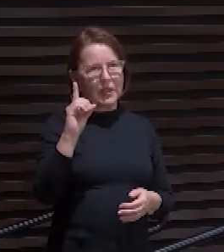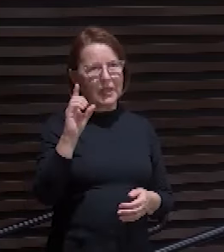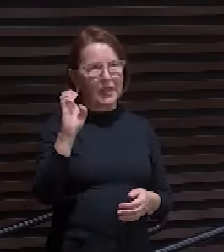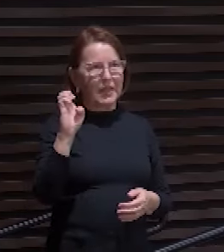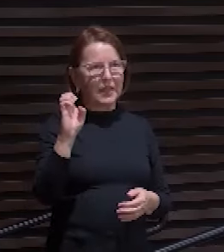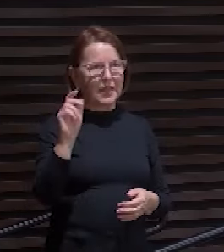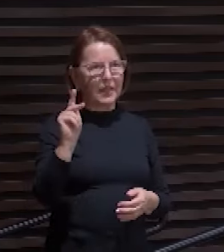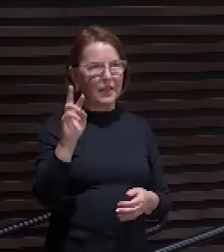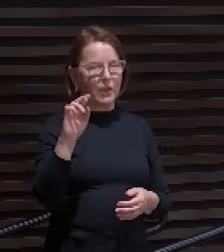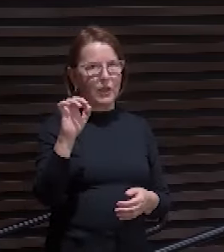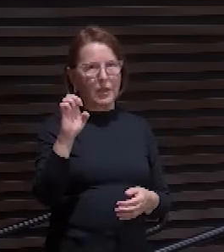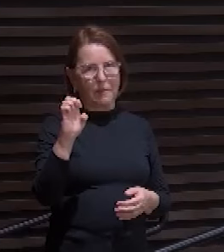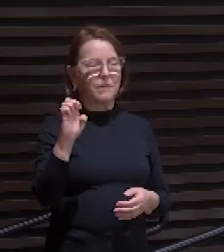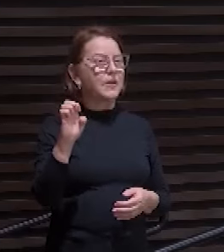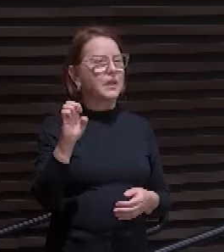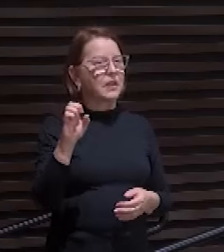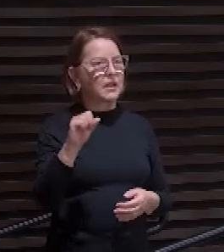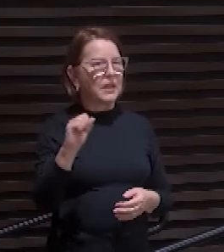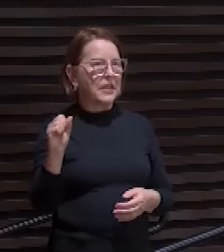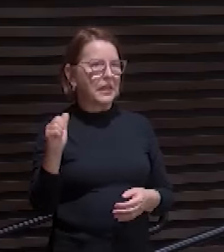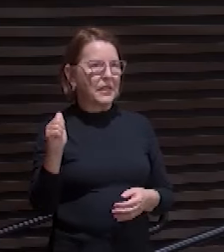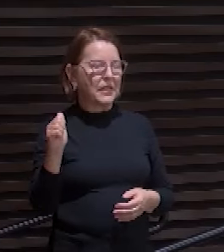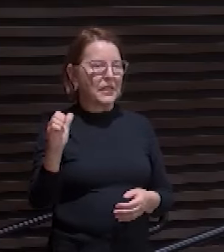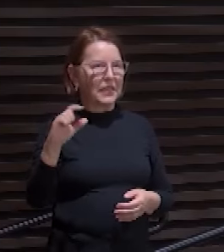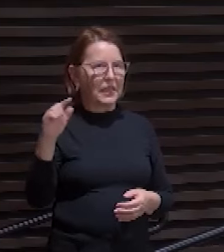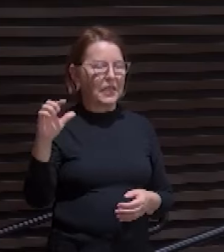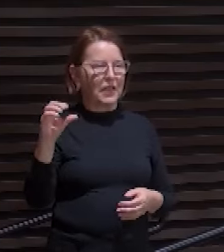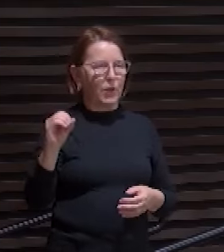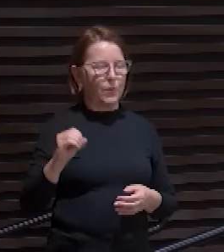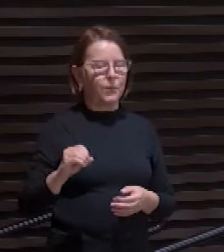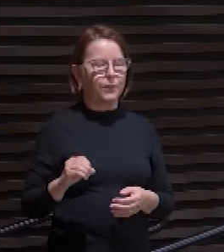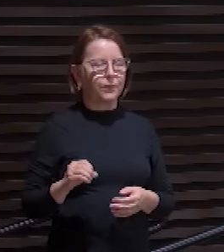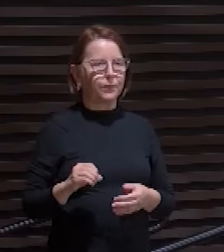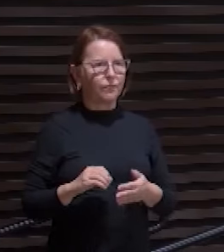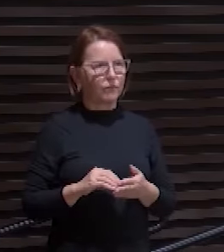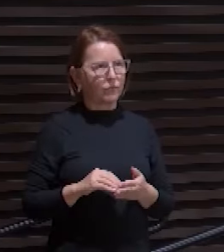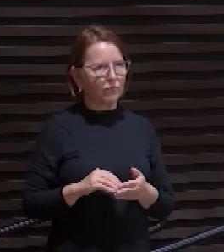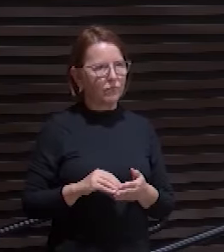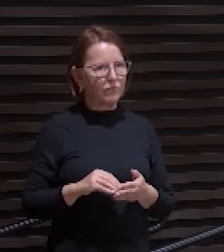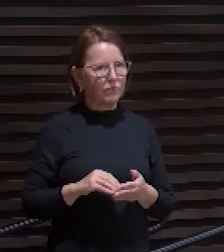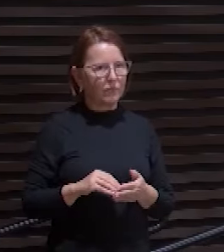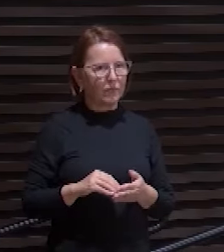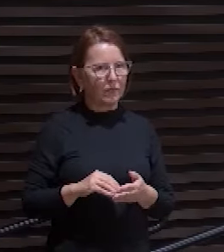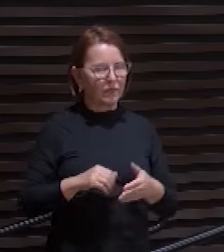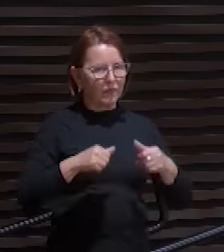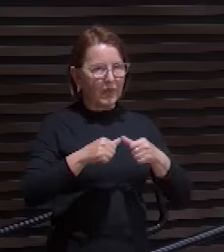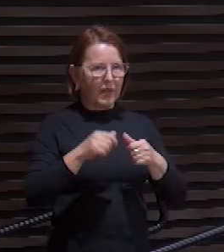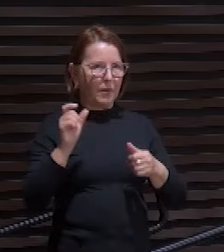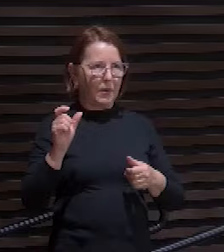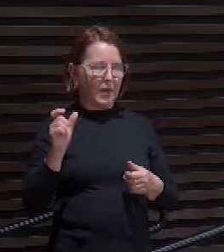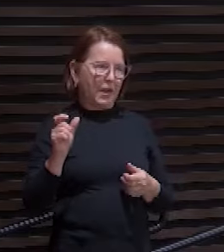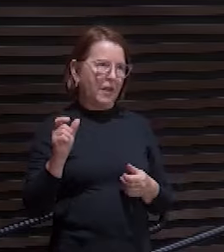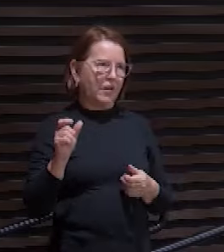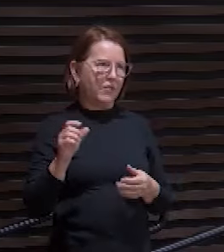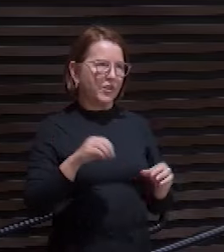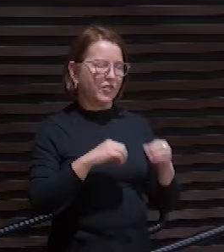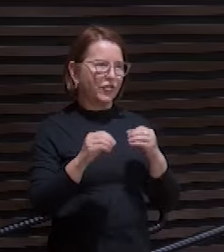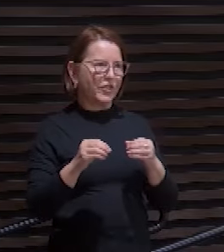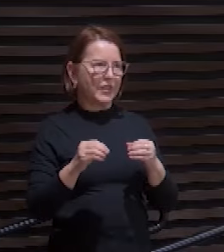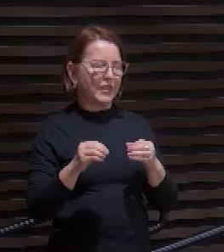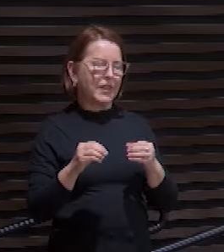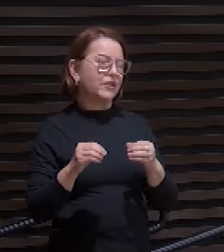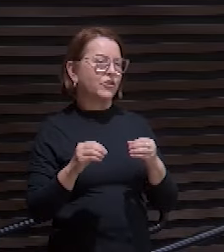Você sabe que a palavra depressão, ela foi tirada da topologia, sabia não? Sabia